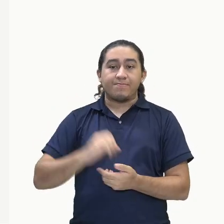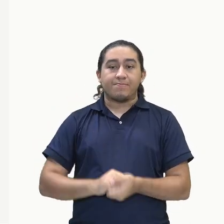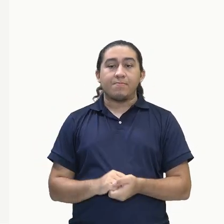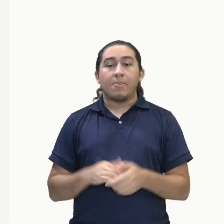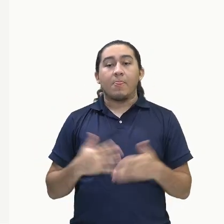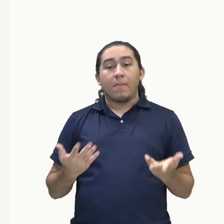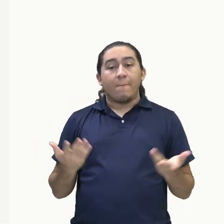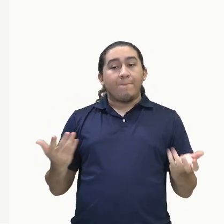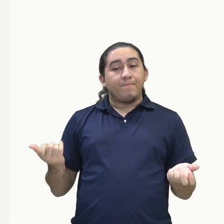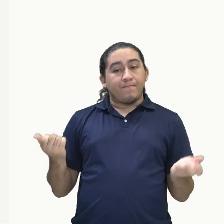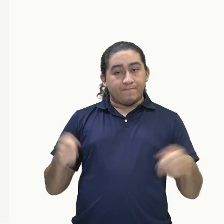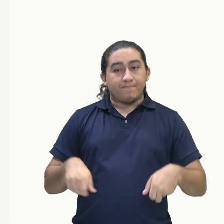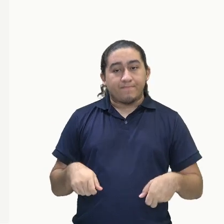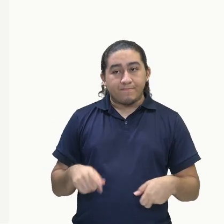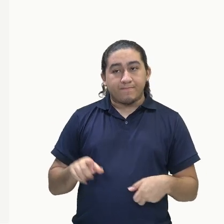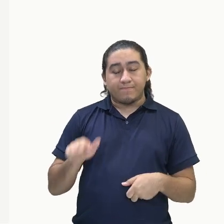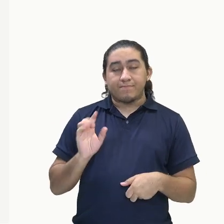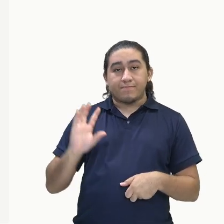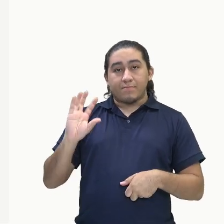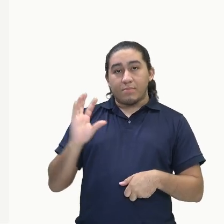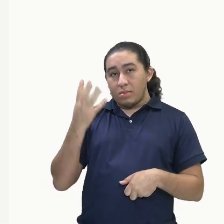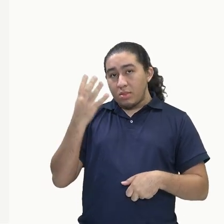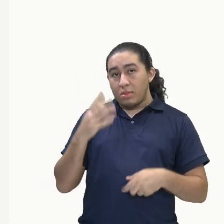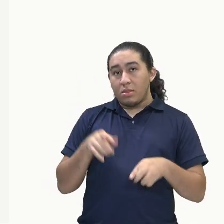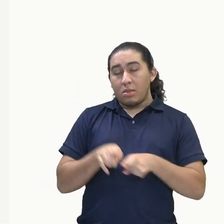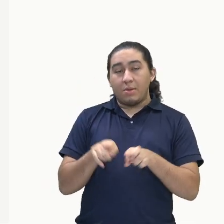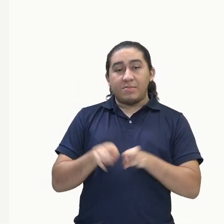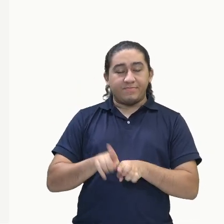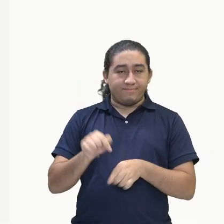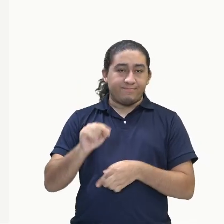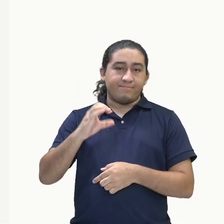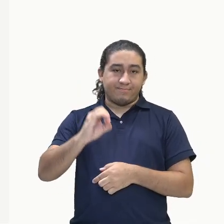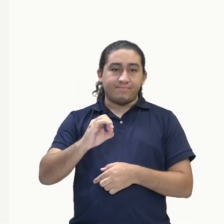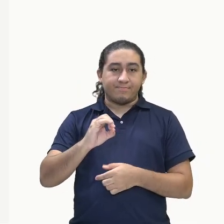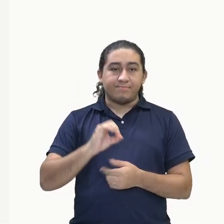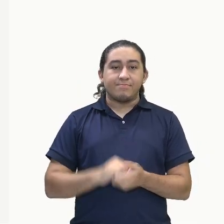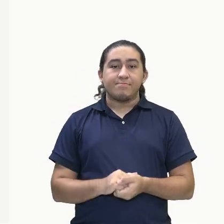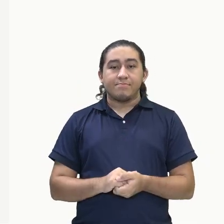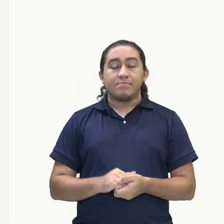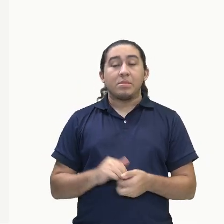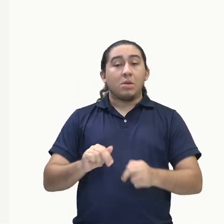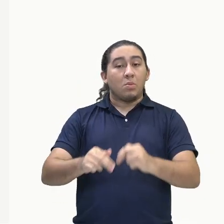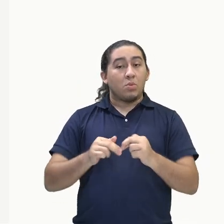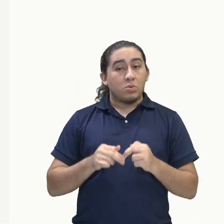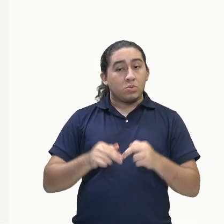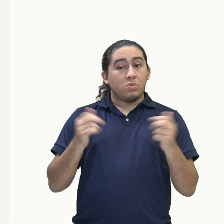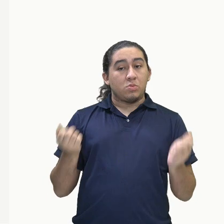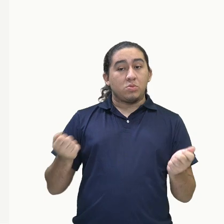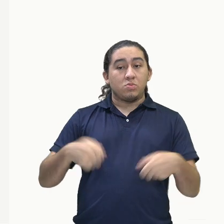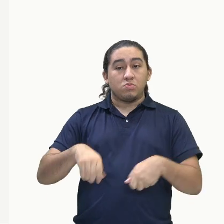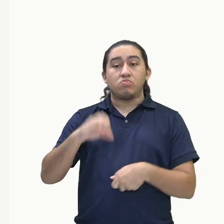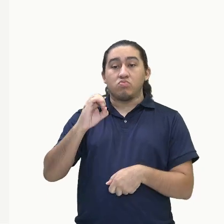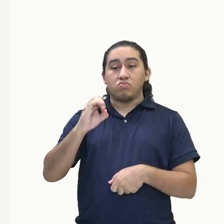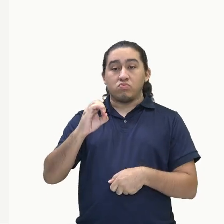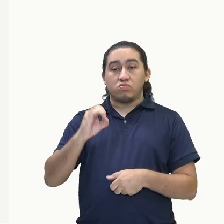chance desse evento ocorrer é 0. Portanto, a probabilidade é